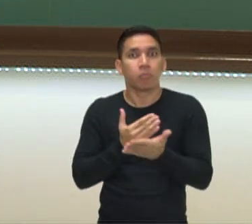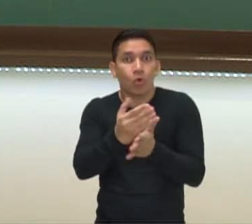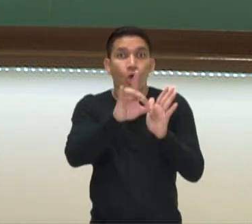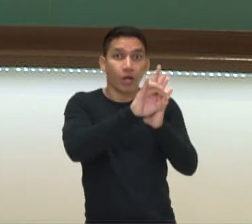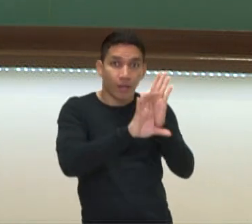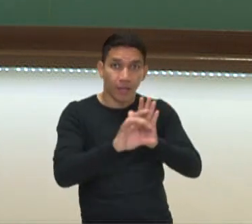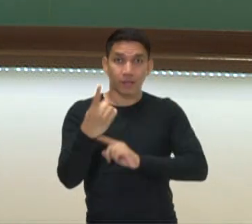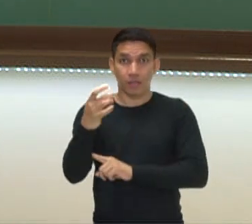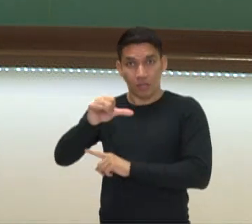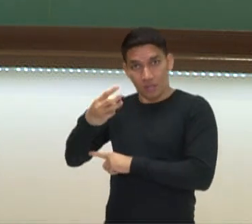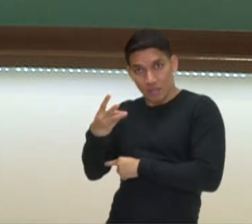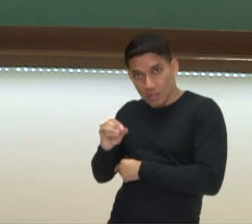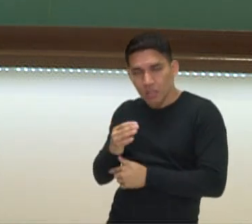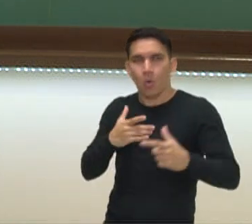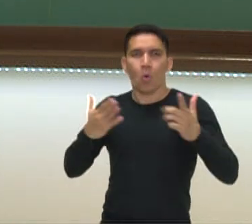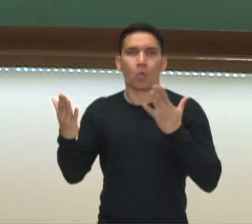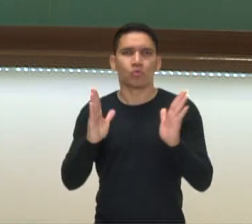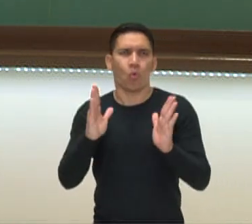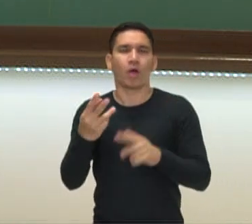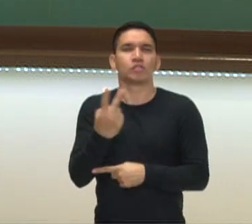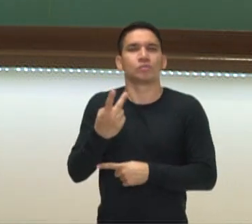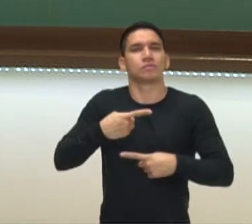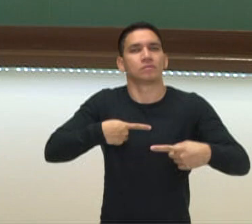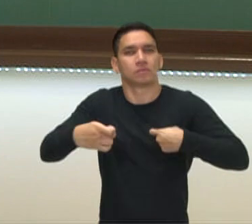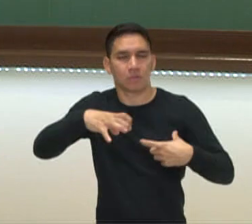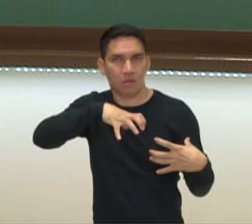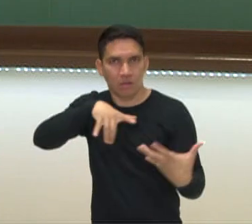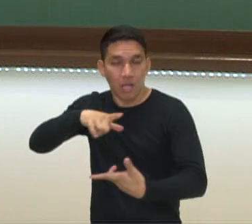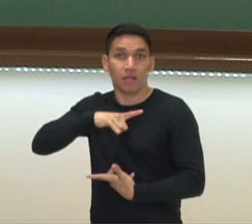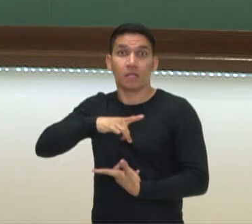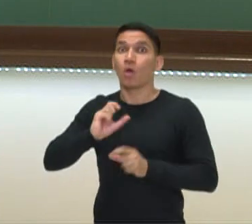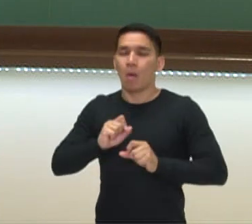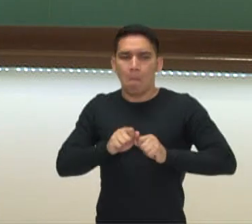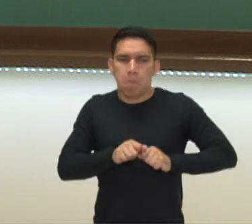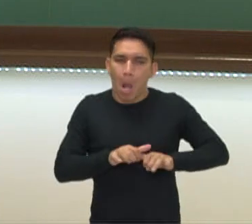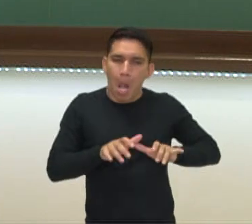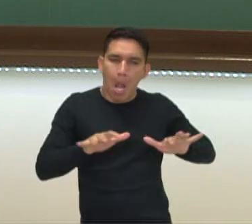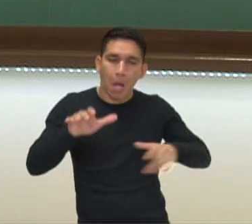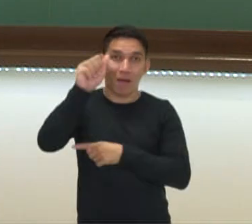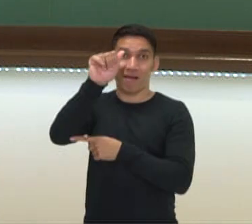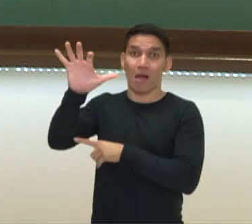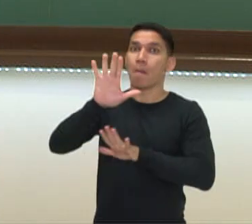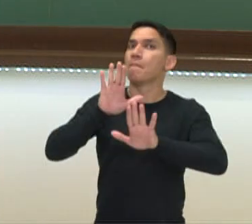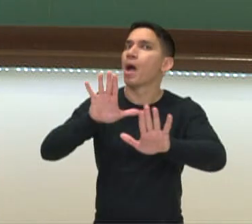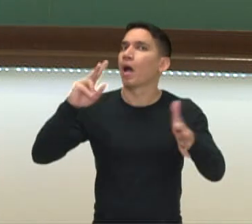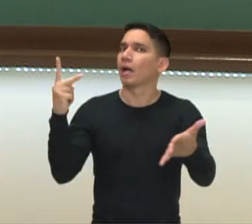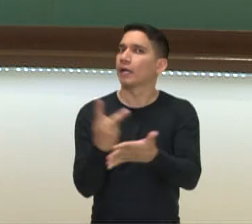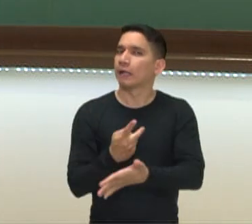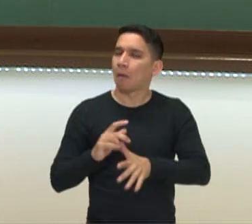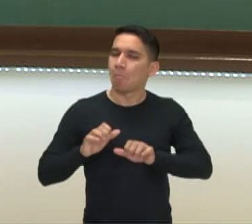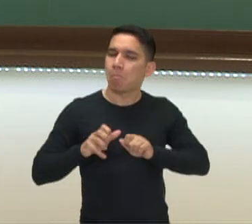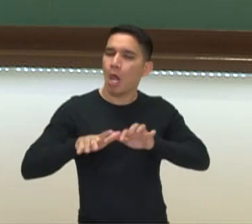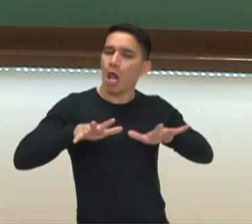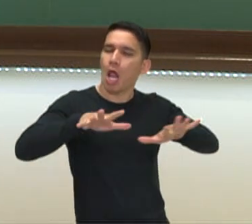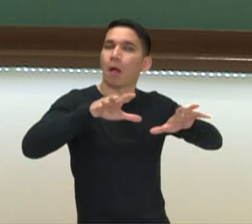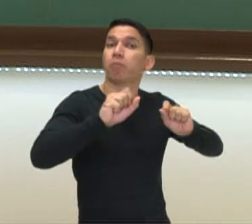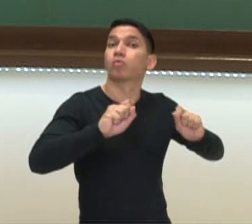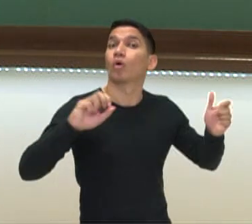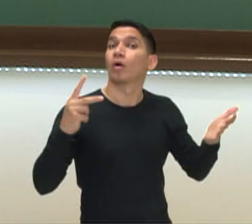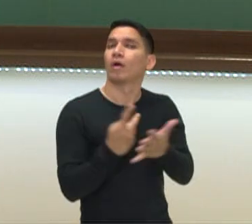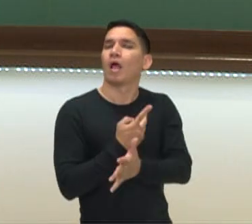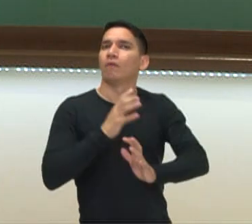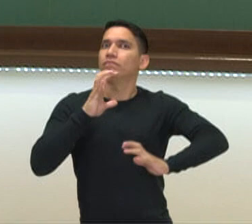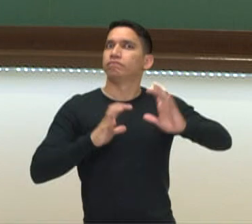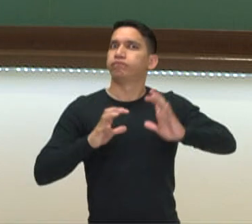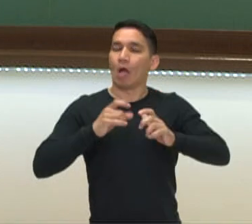e durante a Segunda Guerra Mundial, teve um grande avanço na Ásia. Mas este avanço acabou entrando em